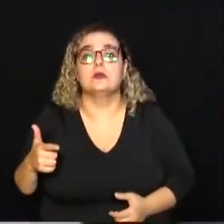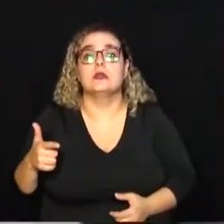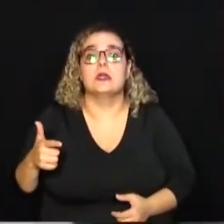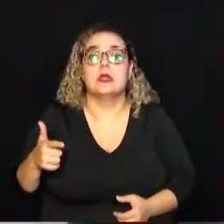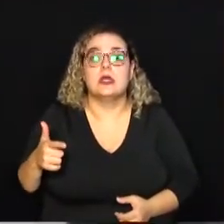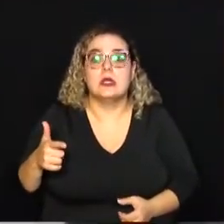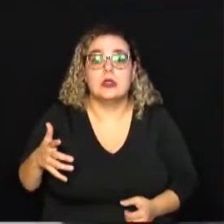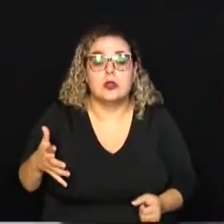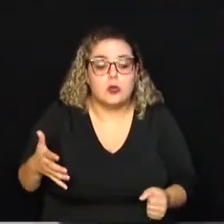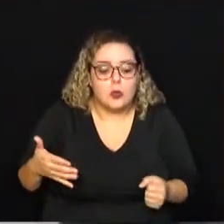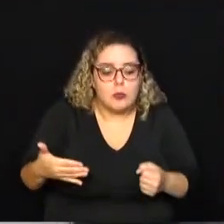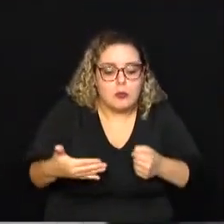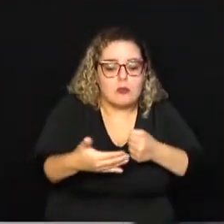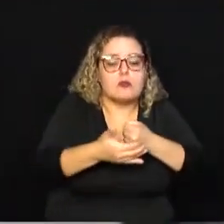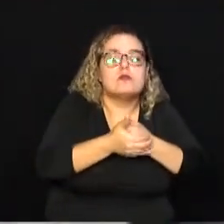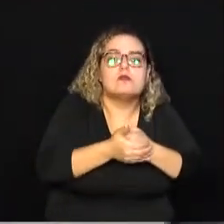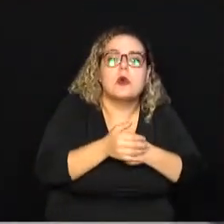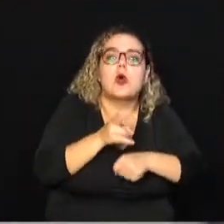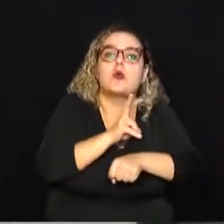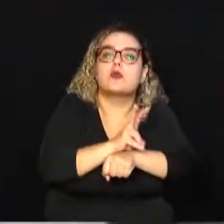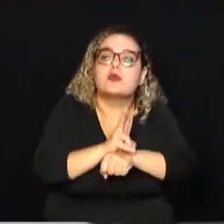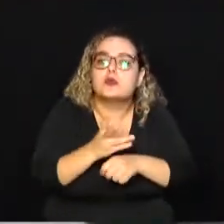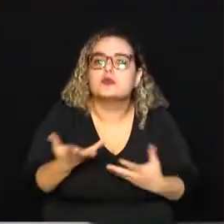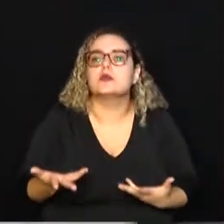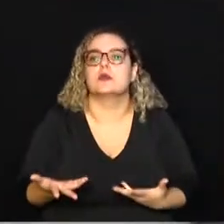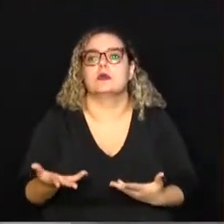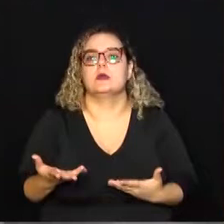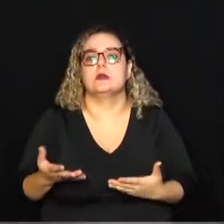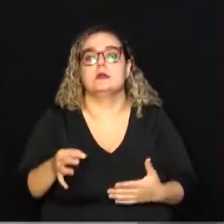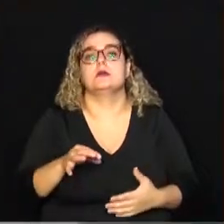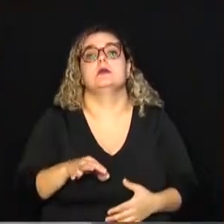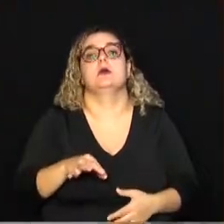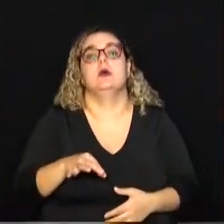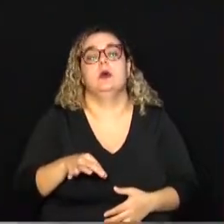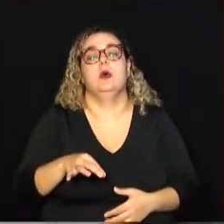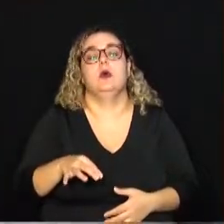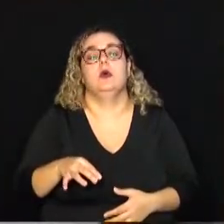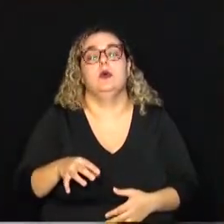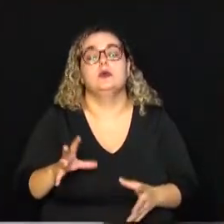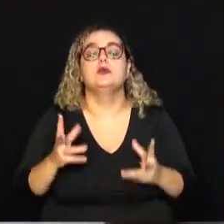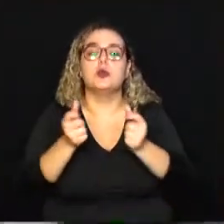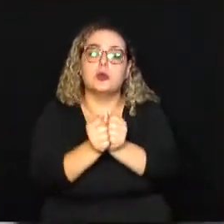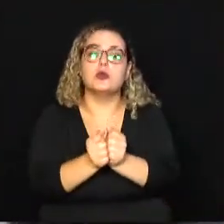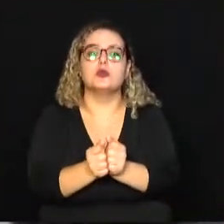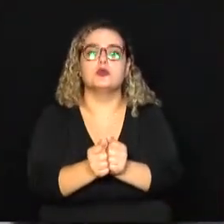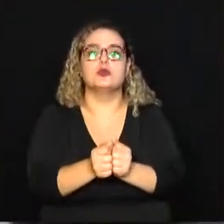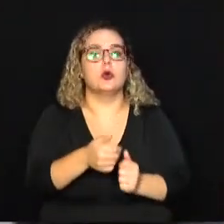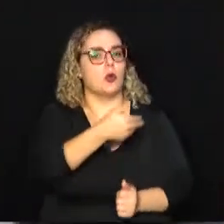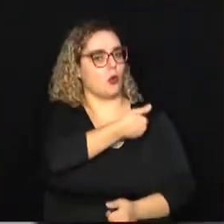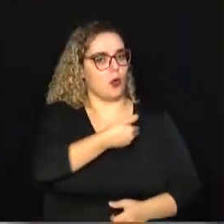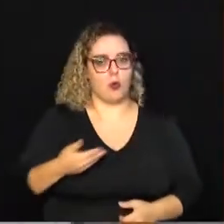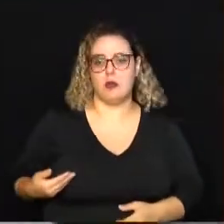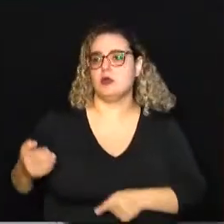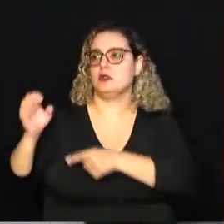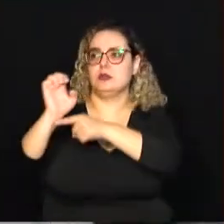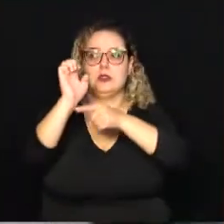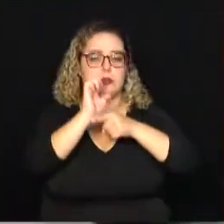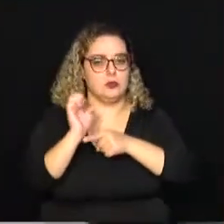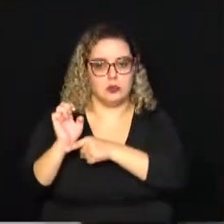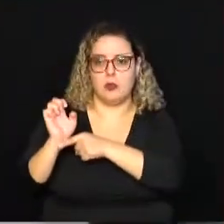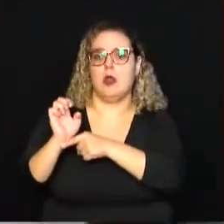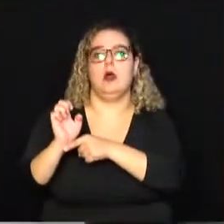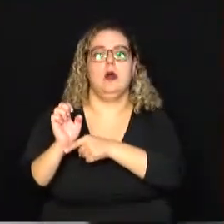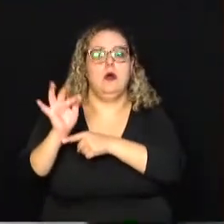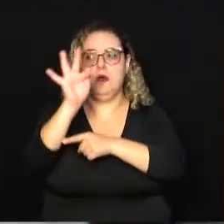pauta dos segmentos que são lideranças da sociedade, junto ao governo federal, junto ao governo estadual e junto ao governo municipal, para que medidas de